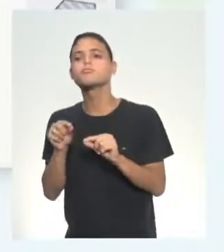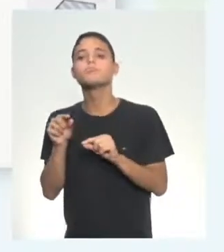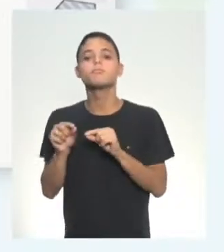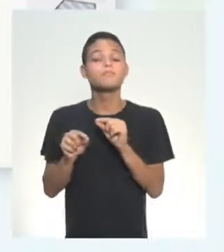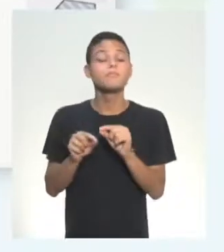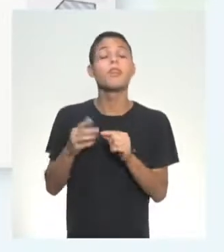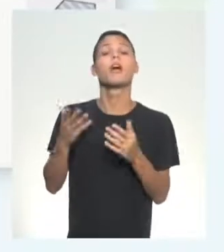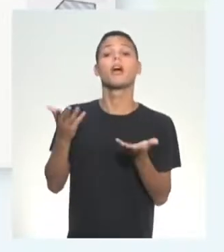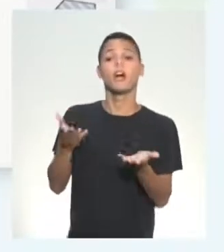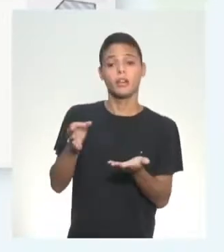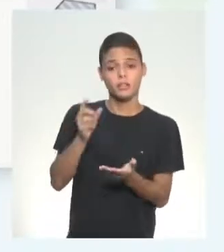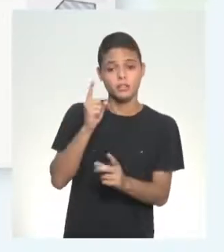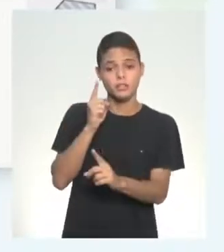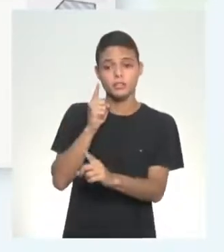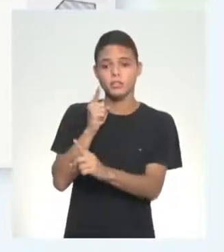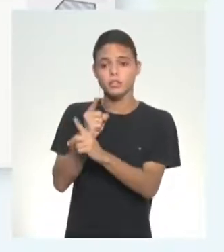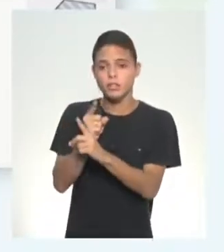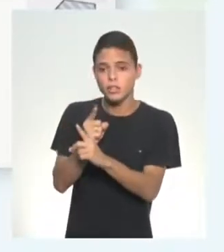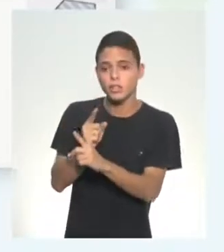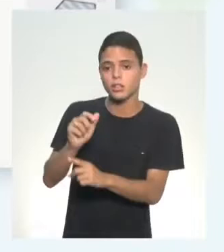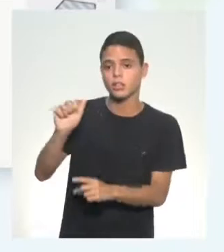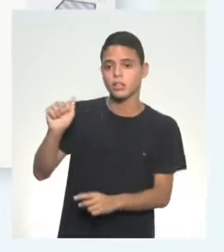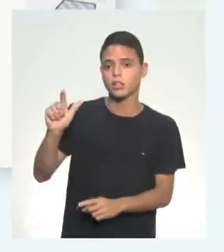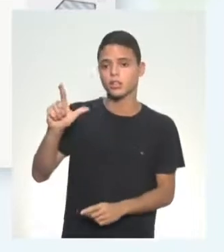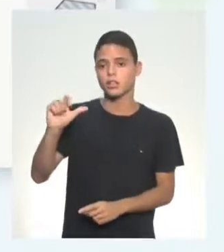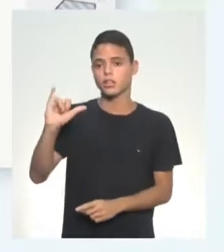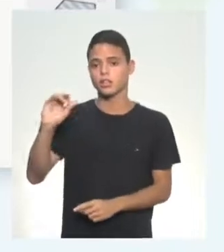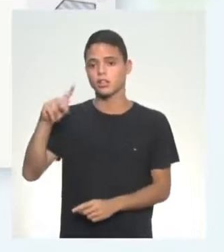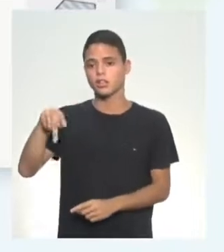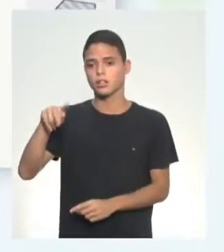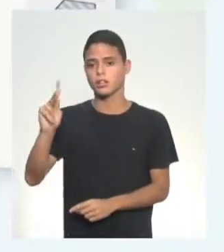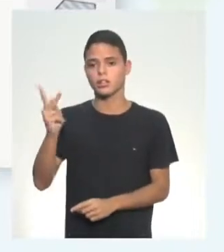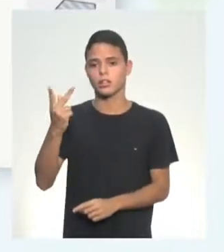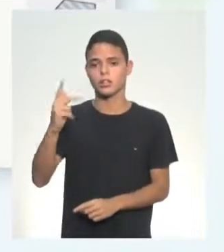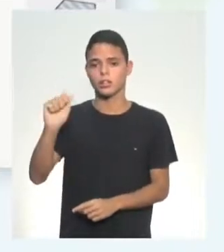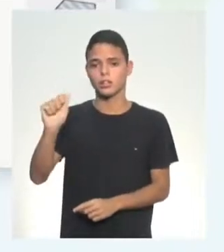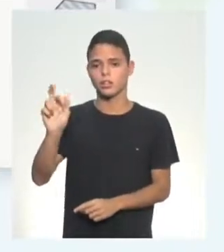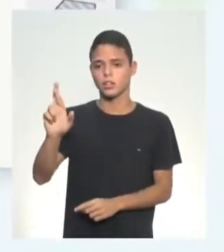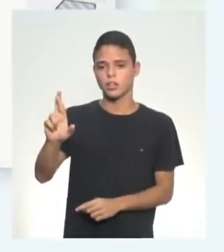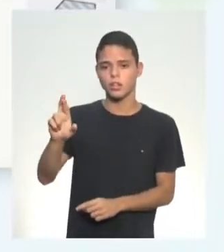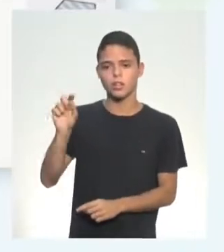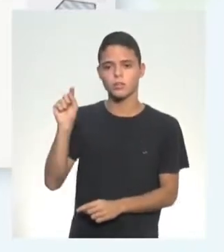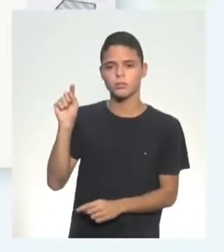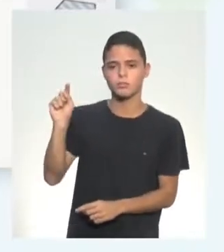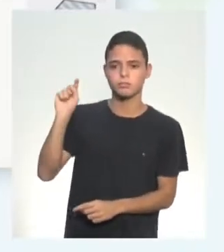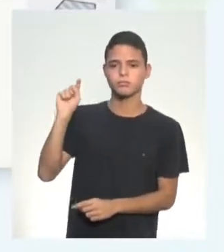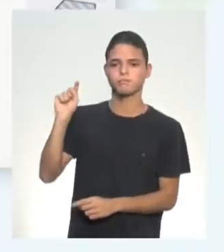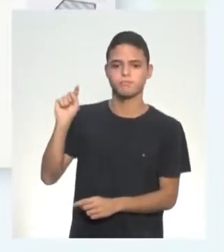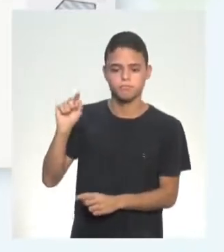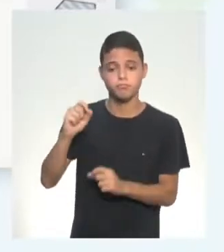esse daqui, é o botão chamado alinhar. Eu vou clicar em alinhar e vocês vão ver o que acontece.